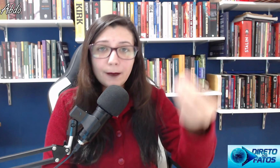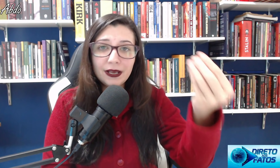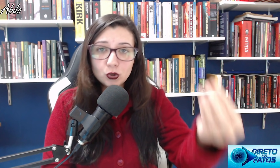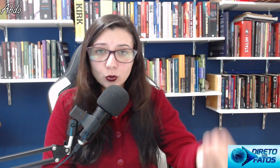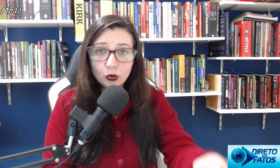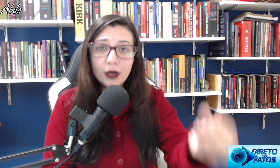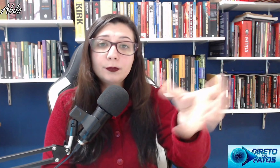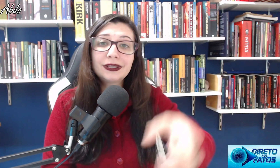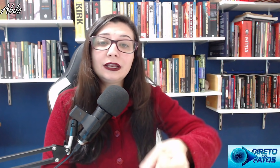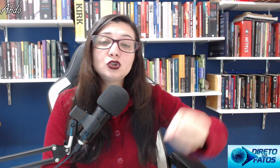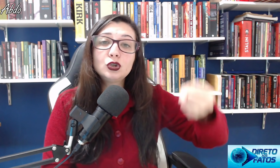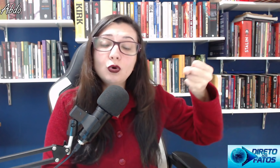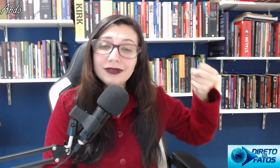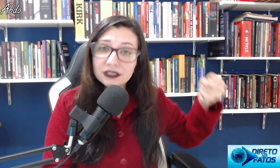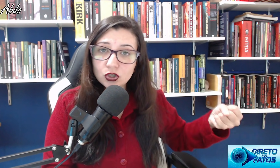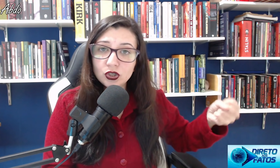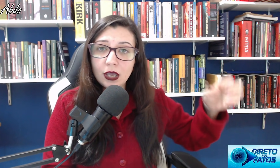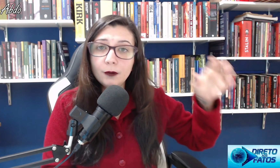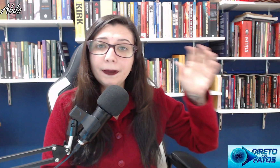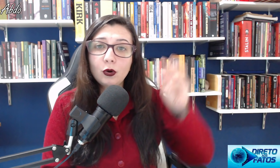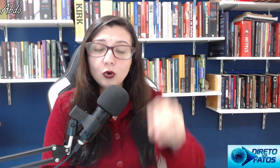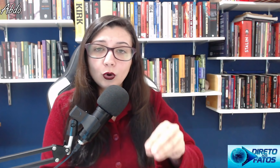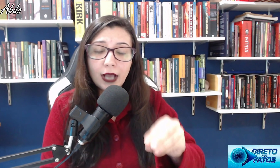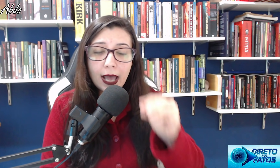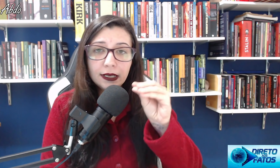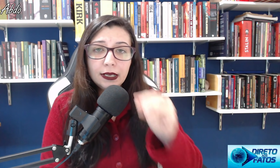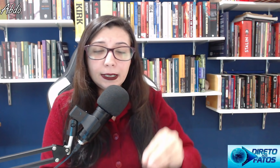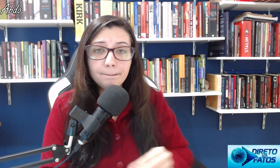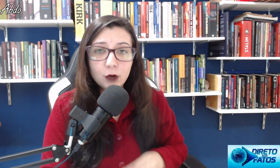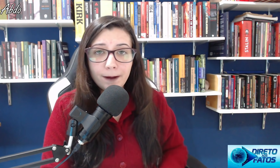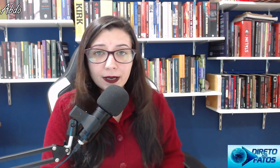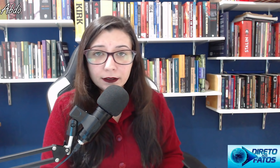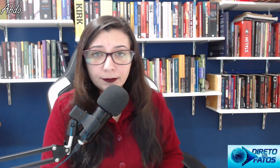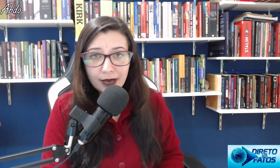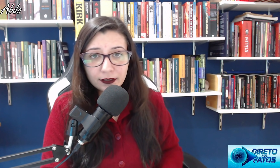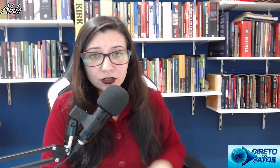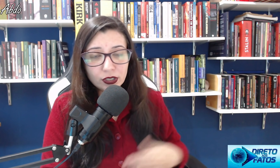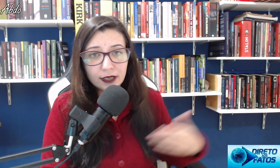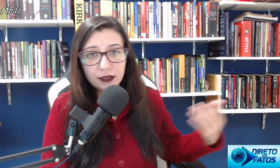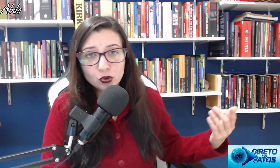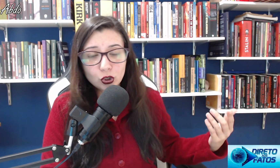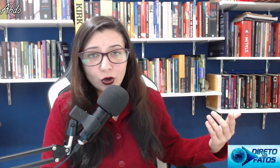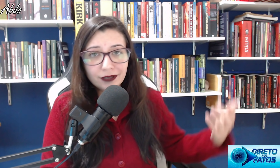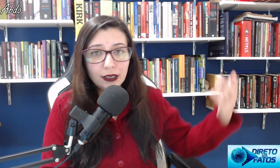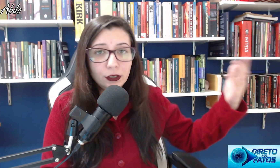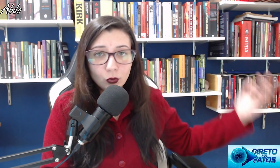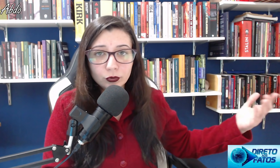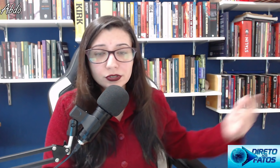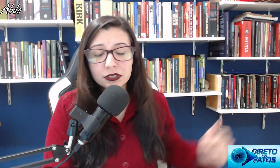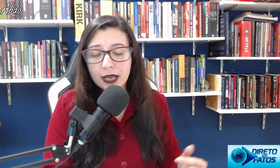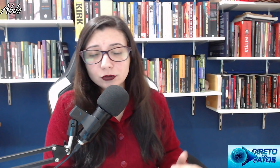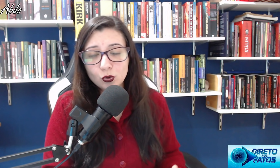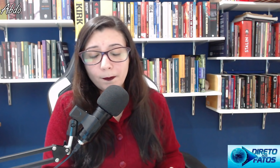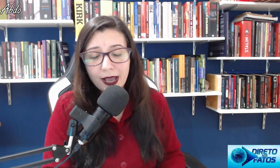destaque para João Dória, porque ele tirou este dinheiro para colocar em propaganda e marketing, até outdoor dele em